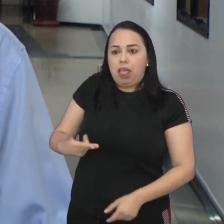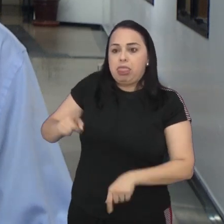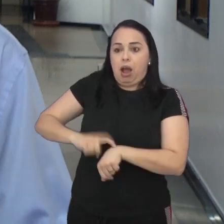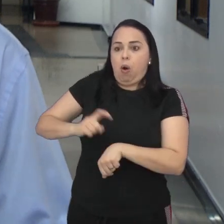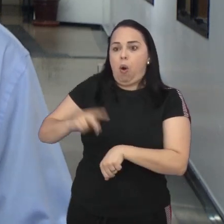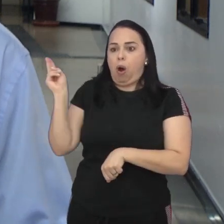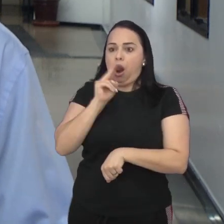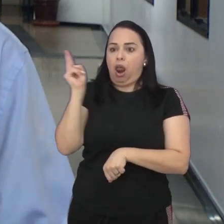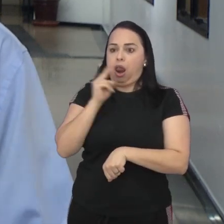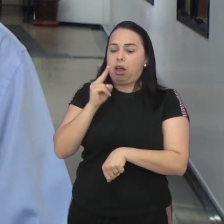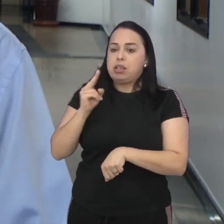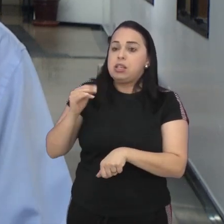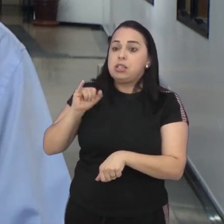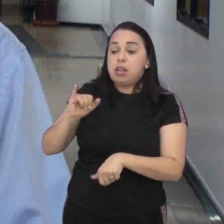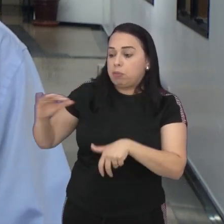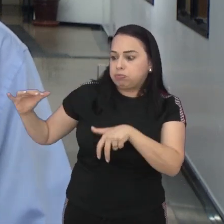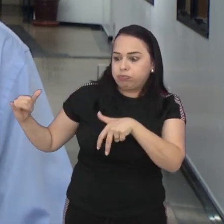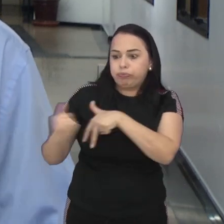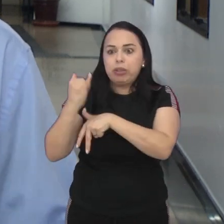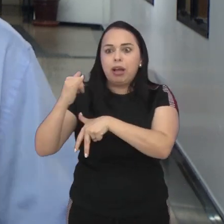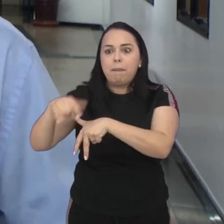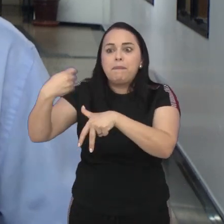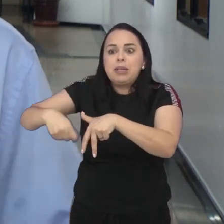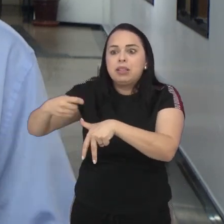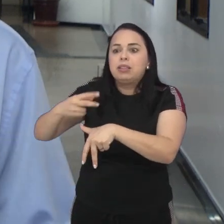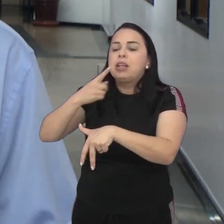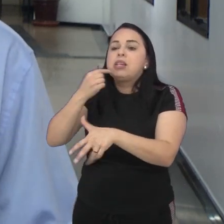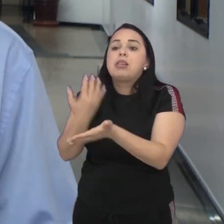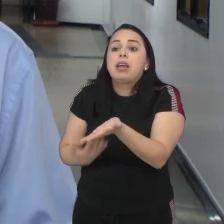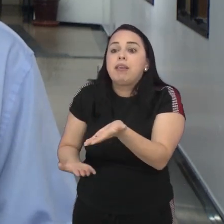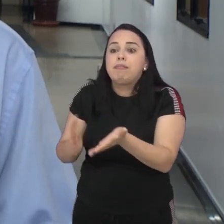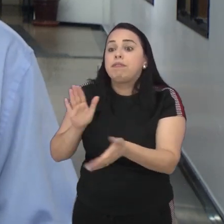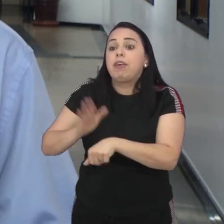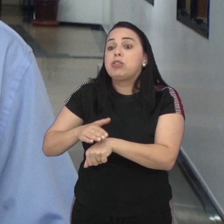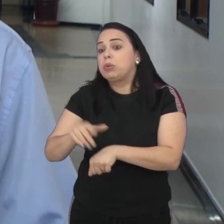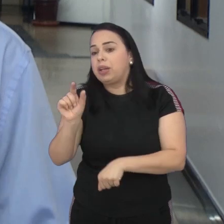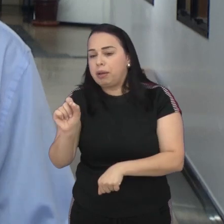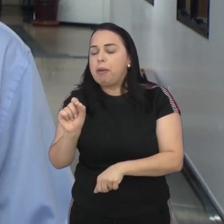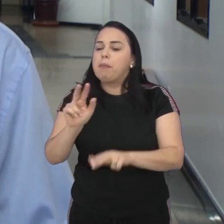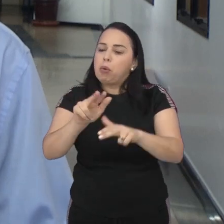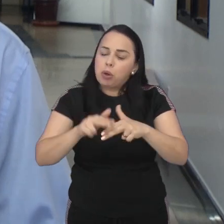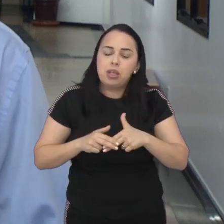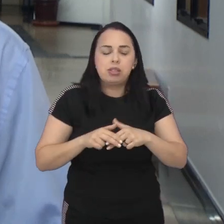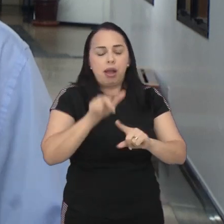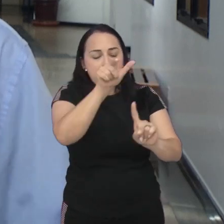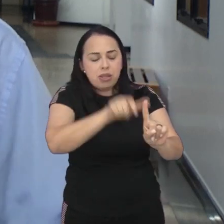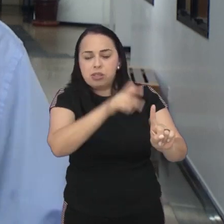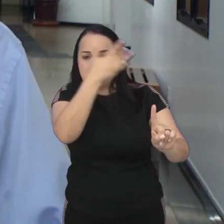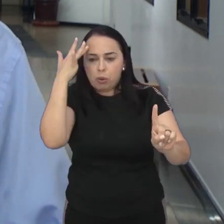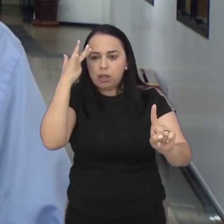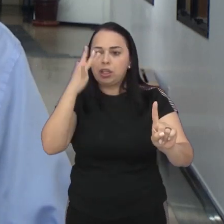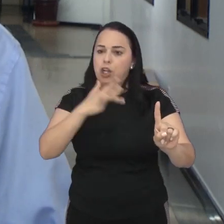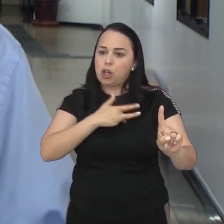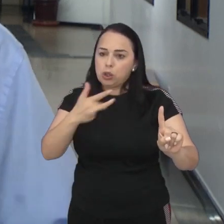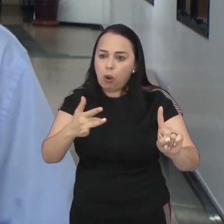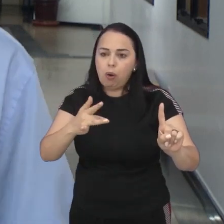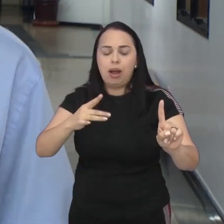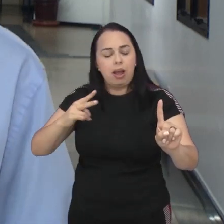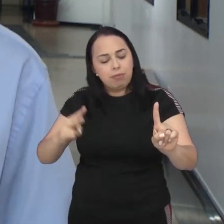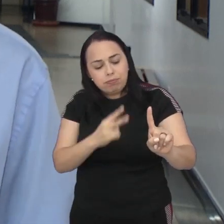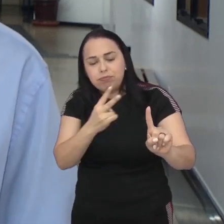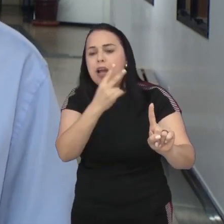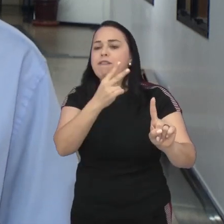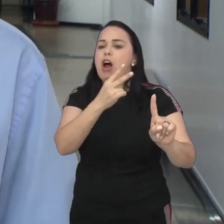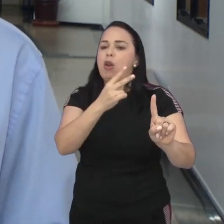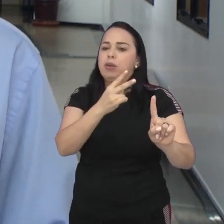numa emergência de um acidente. Então, é muito importante a gente reconhecer e criar política para incentivar